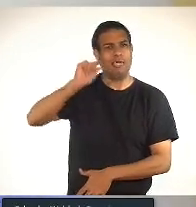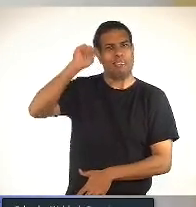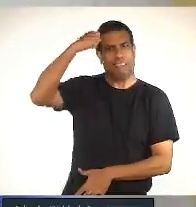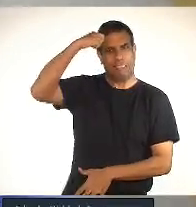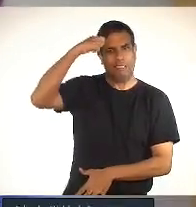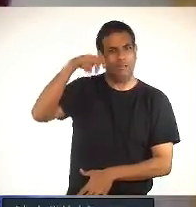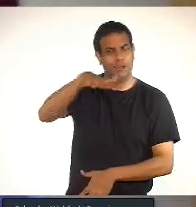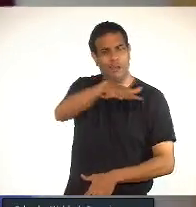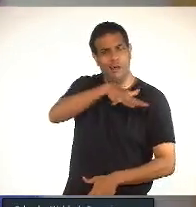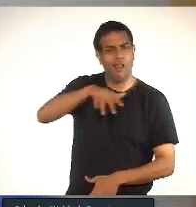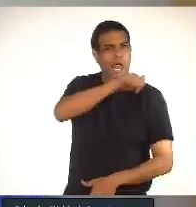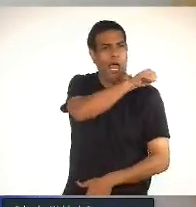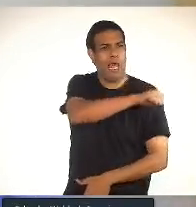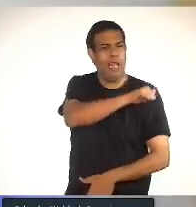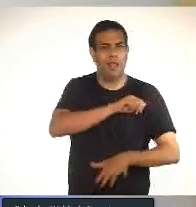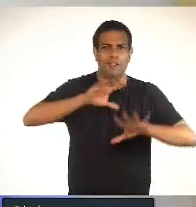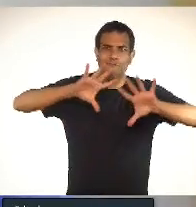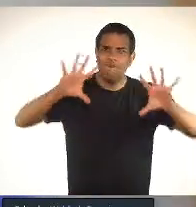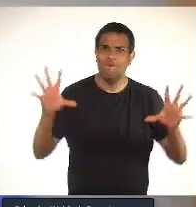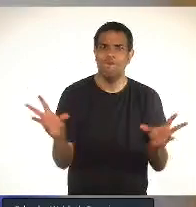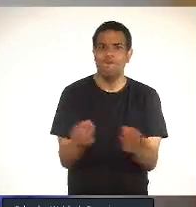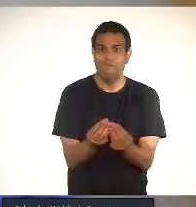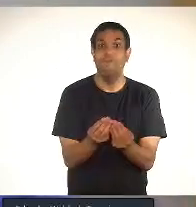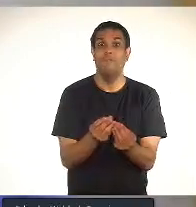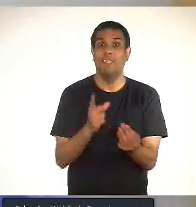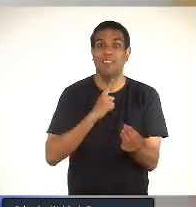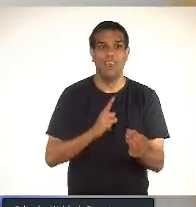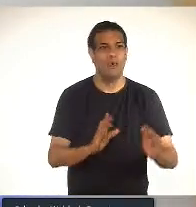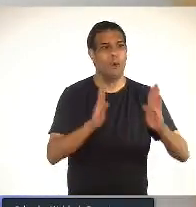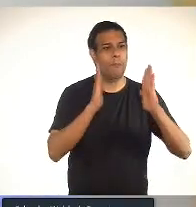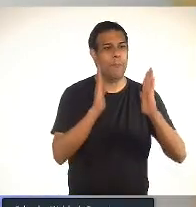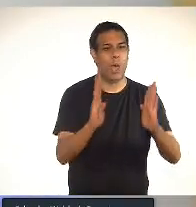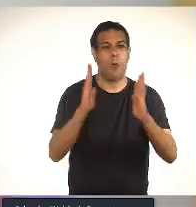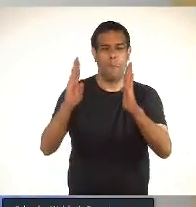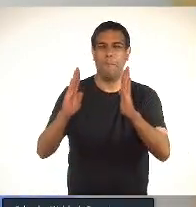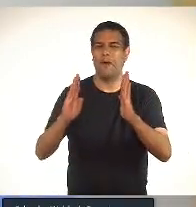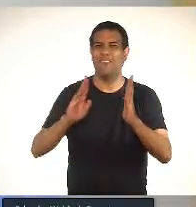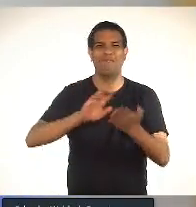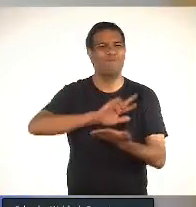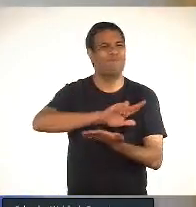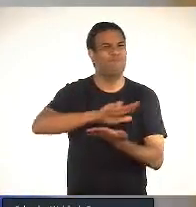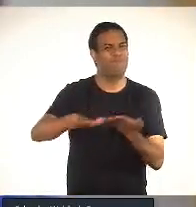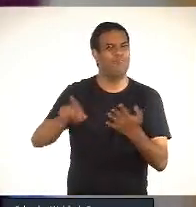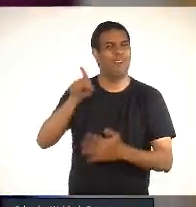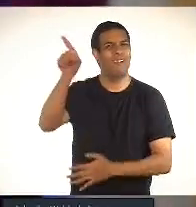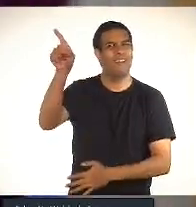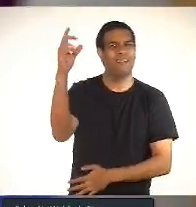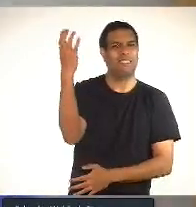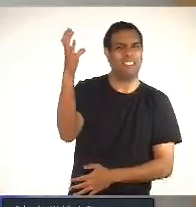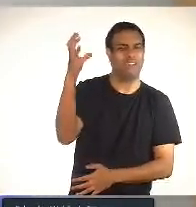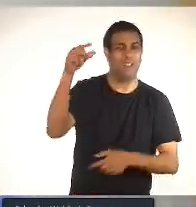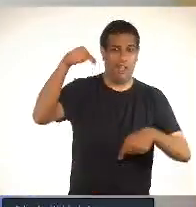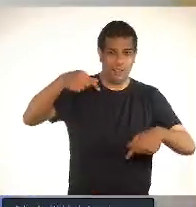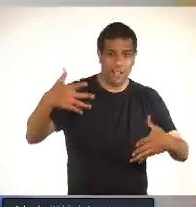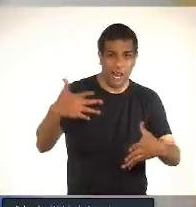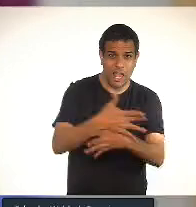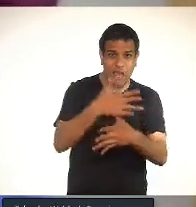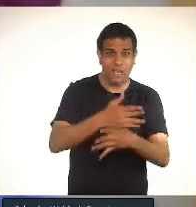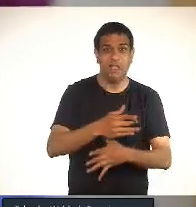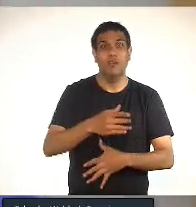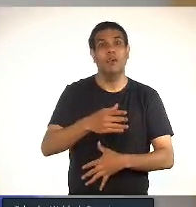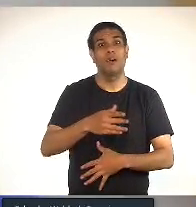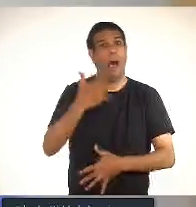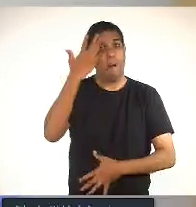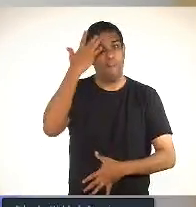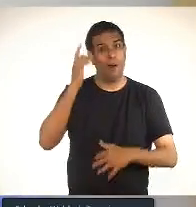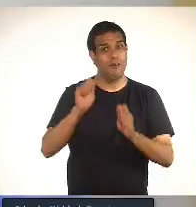do Rio de Janeiro. Então, aqui ressalto algumas programações a partir de Niterói, no centro do Rio, da nossa casa, do